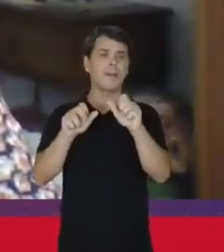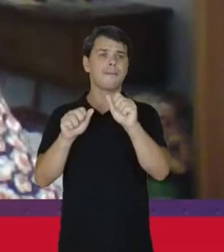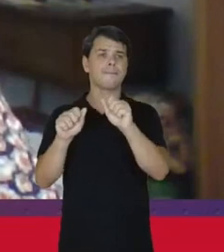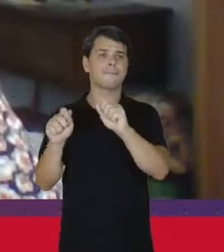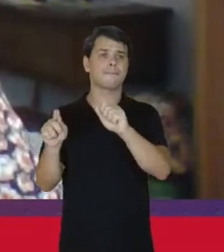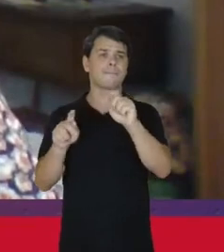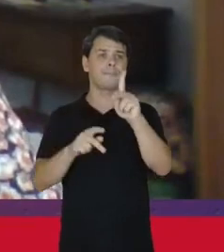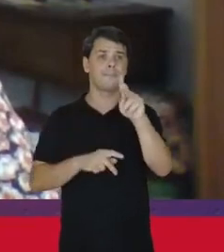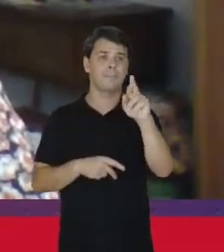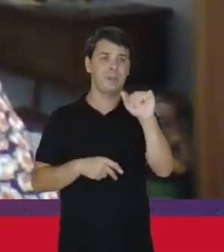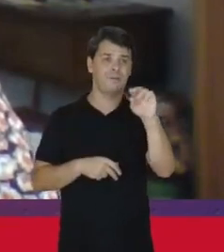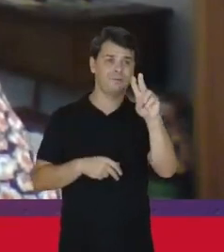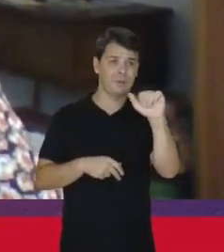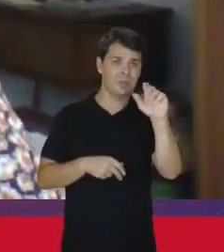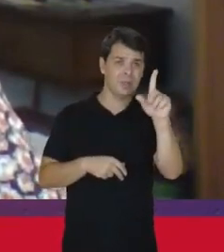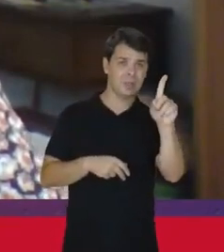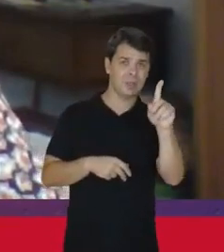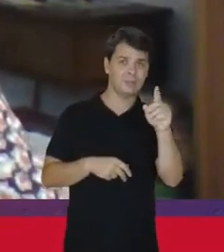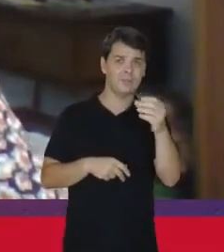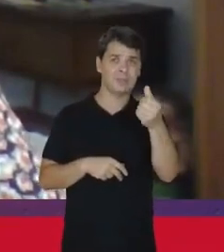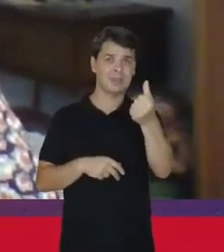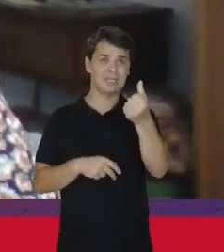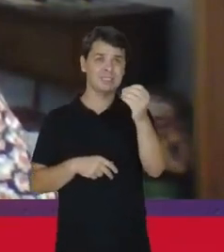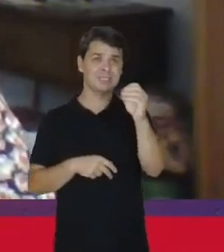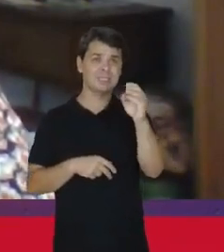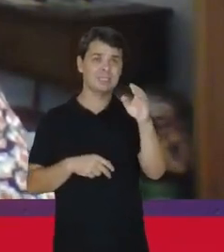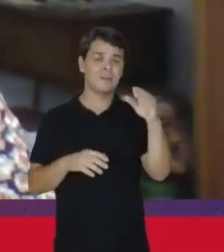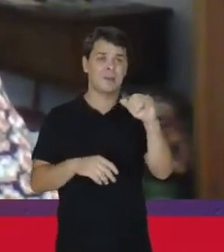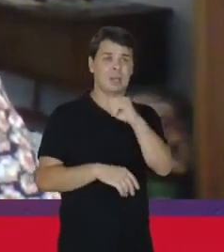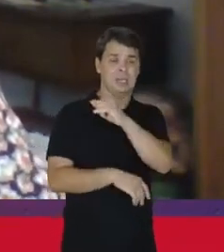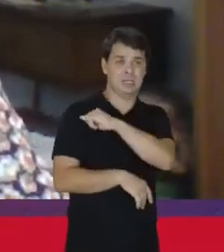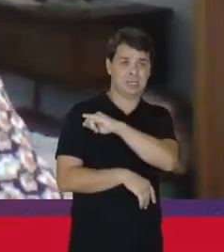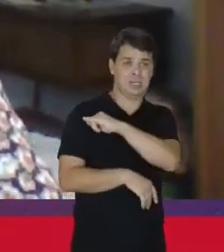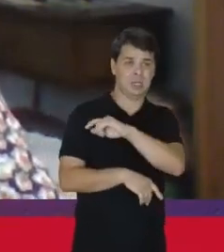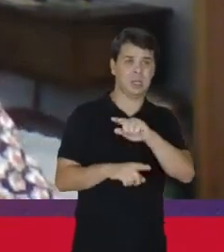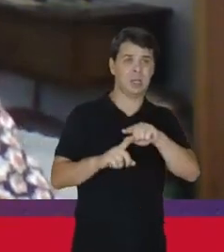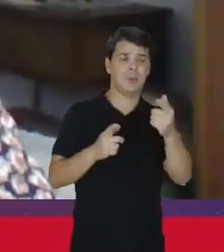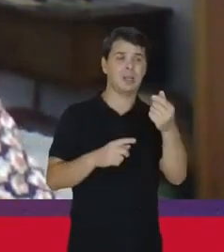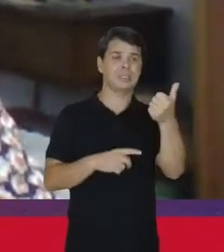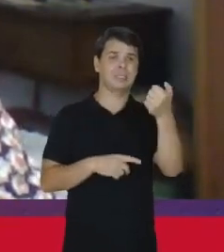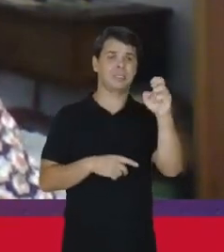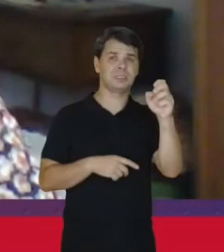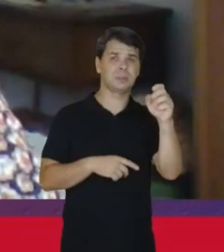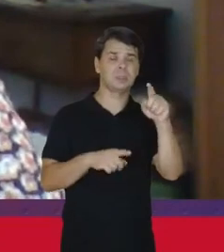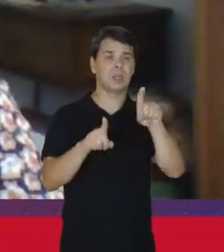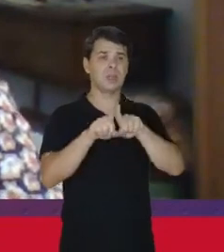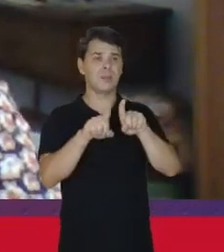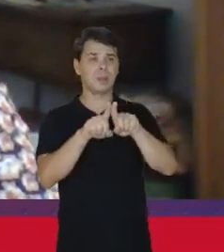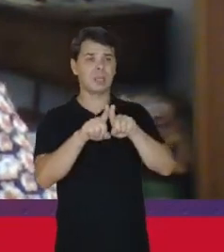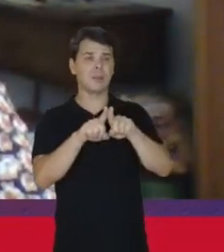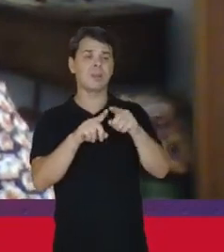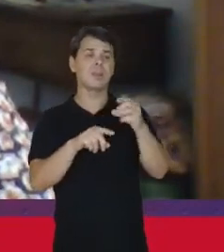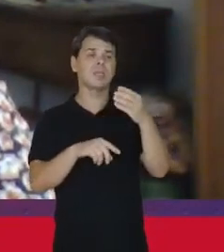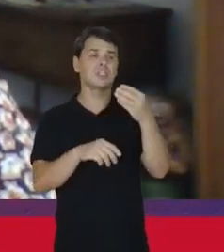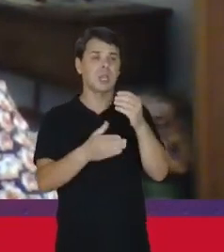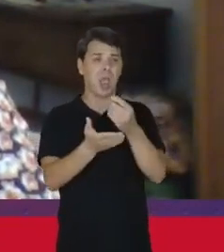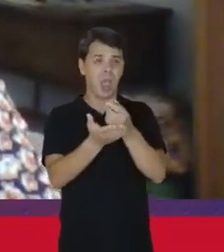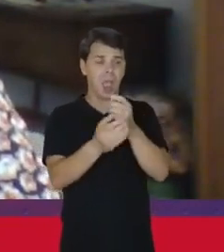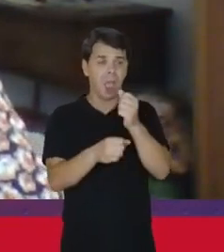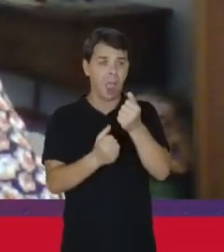idade mínima das mulheres, que passou de 60 para 65 anos, e o tempo de contribuição de 30